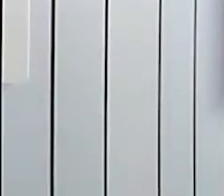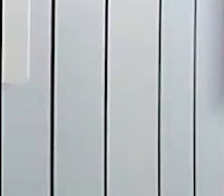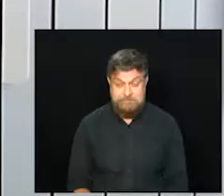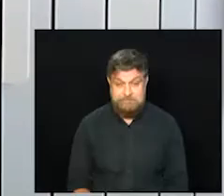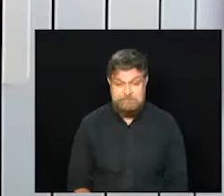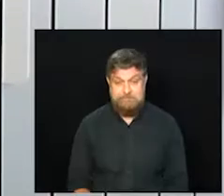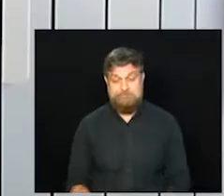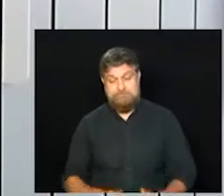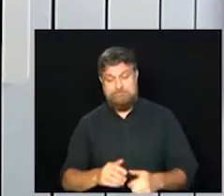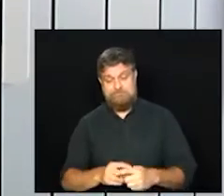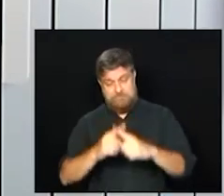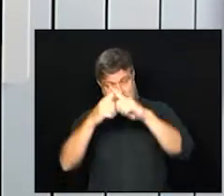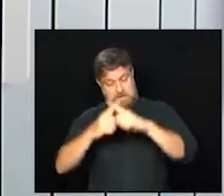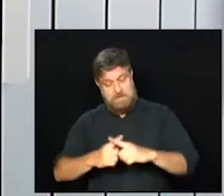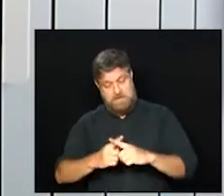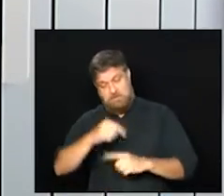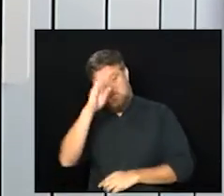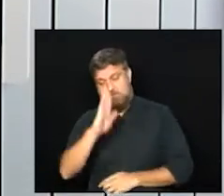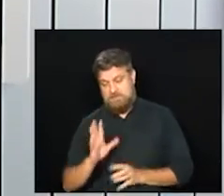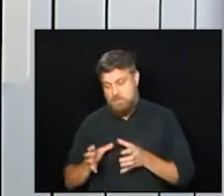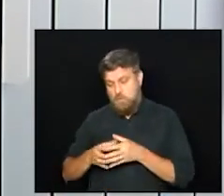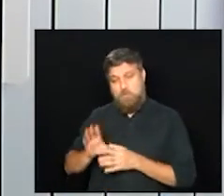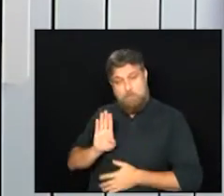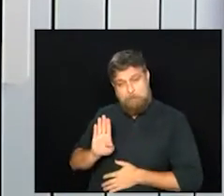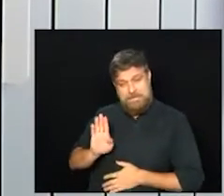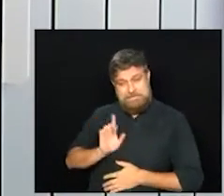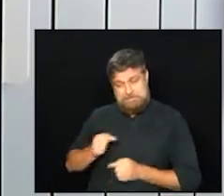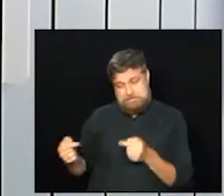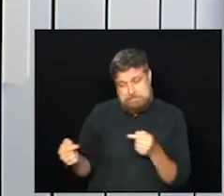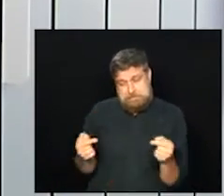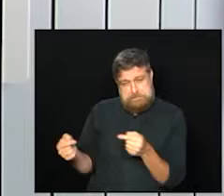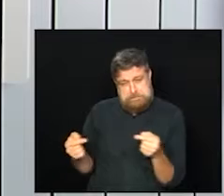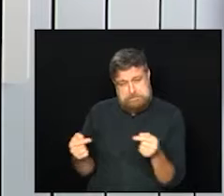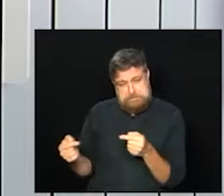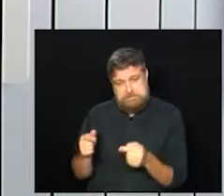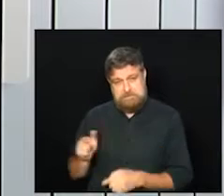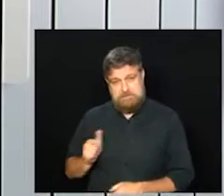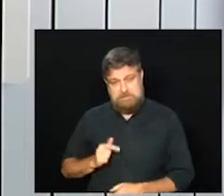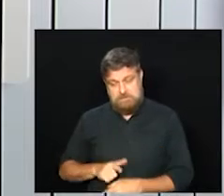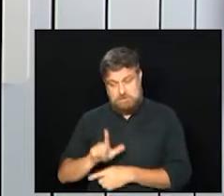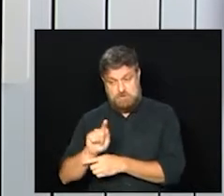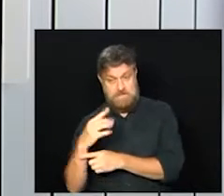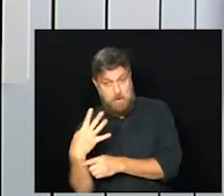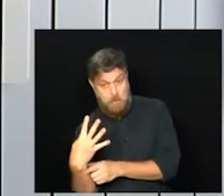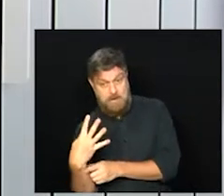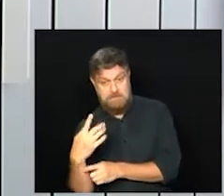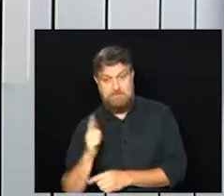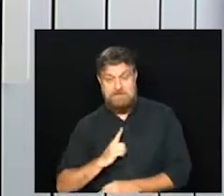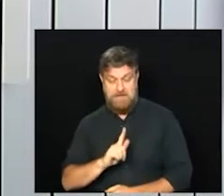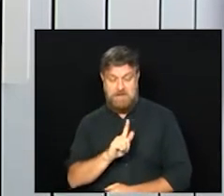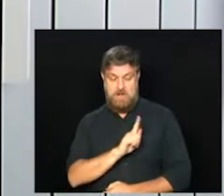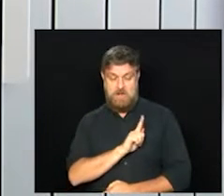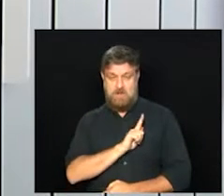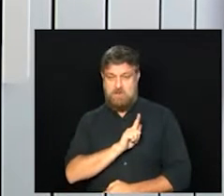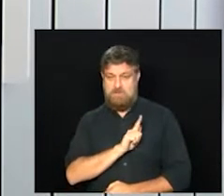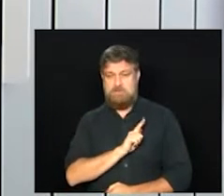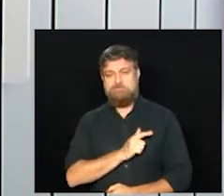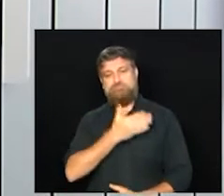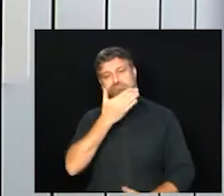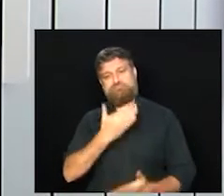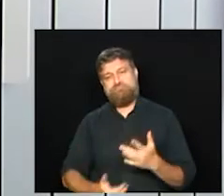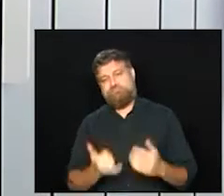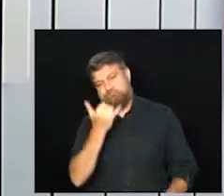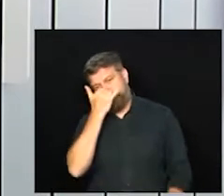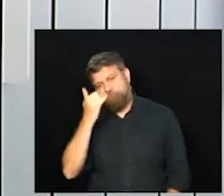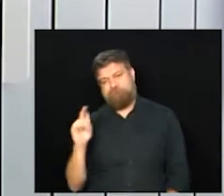No Campeonato Brasileiro da Série B, no confronto direto pelo G4, o Guarani saiu derrotado